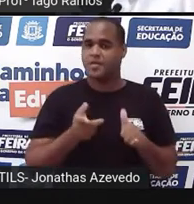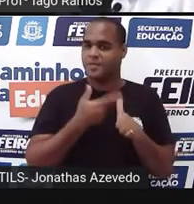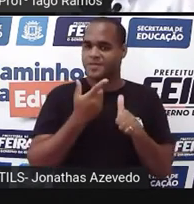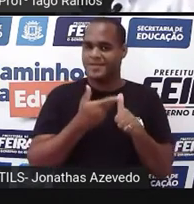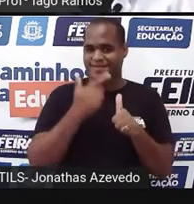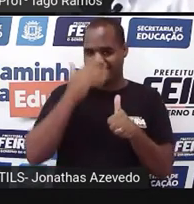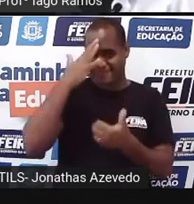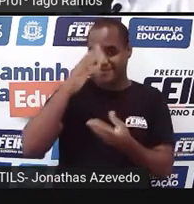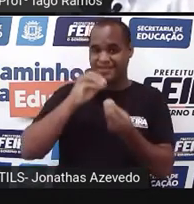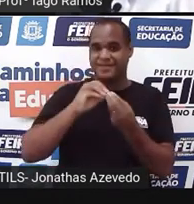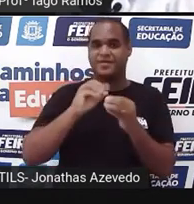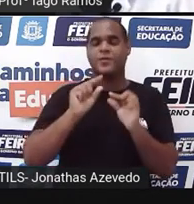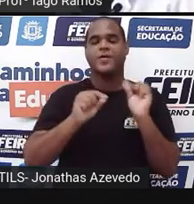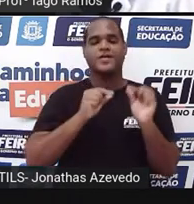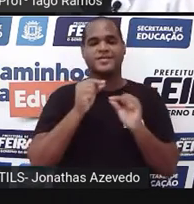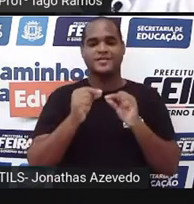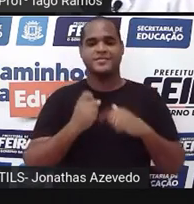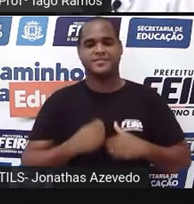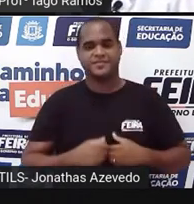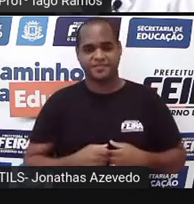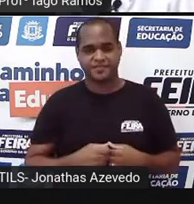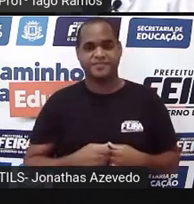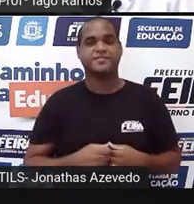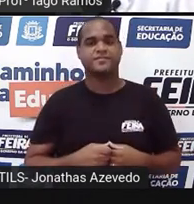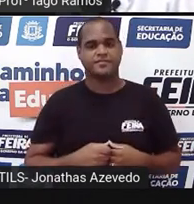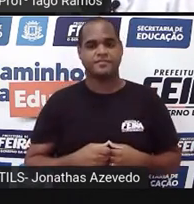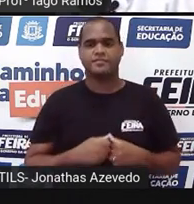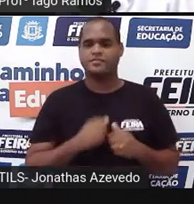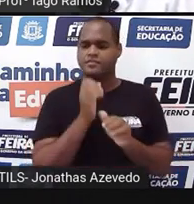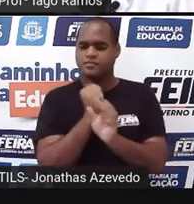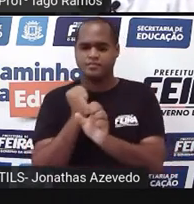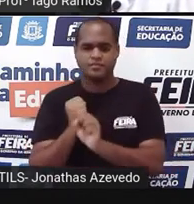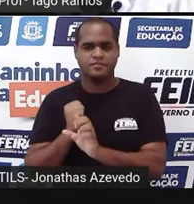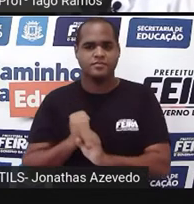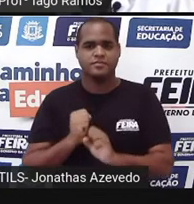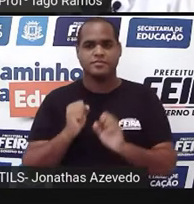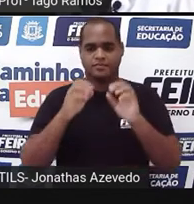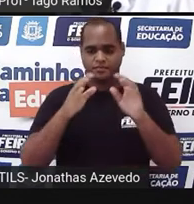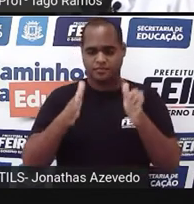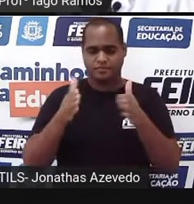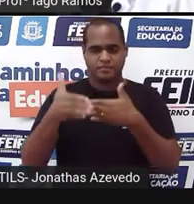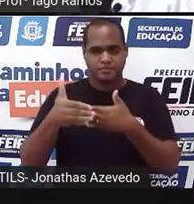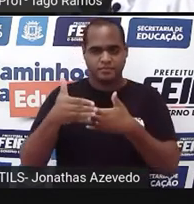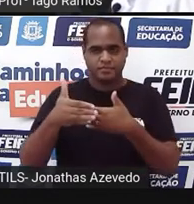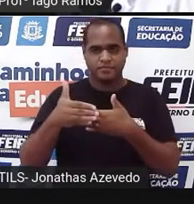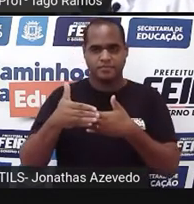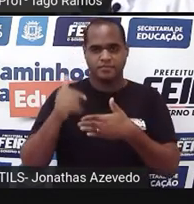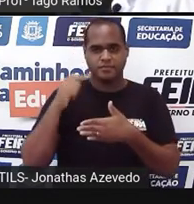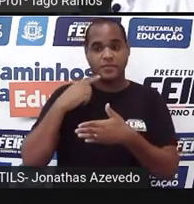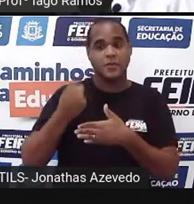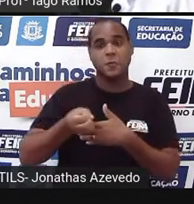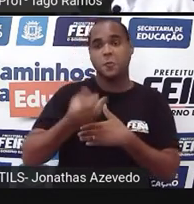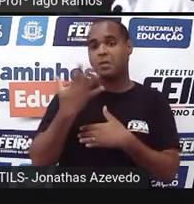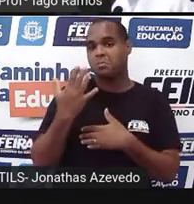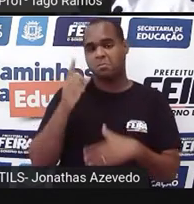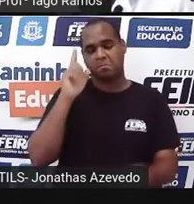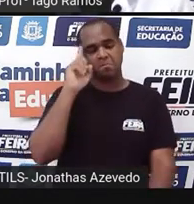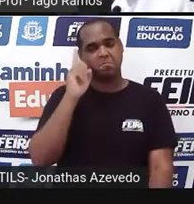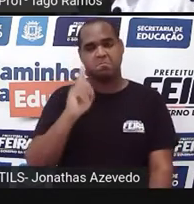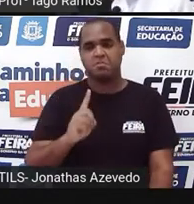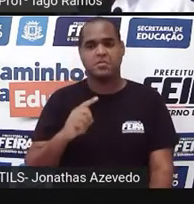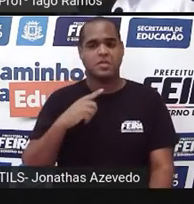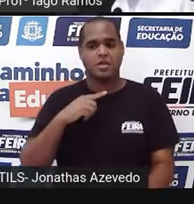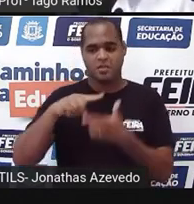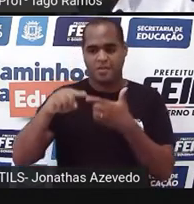penso no seguinte a quantidade de cubos eu não sei quantos cubos vão ser construídos o